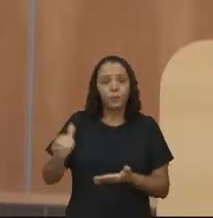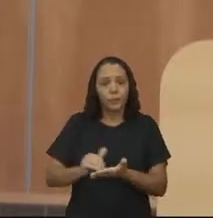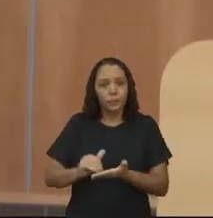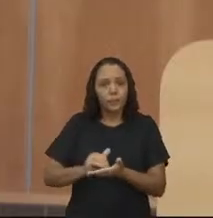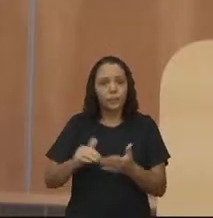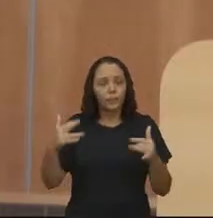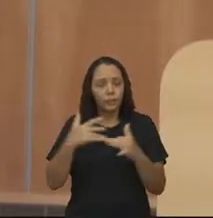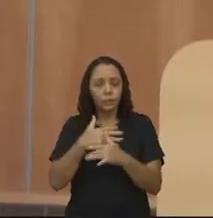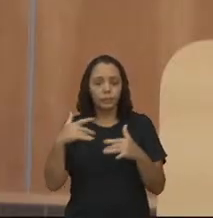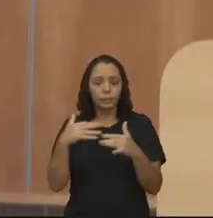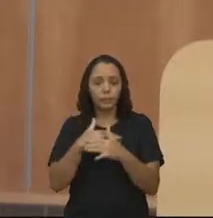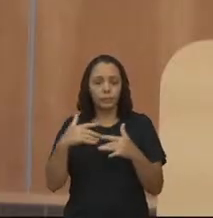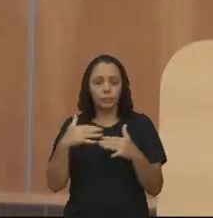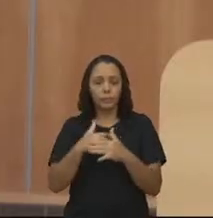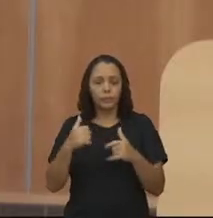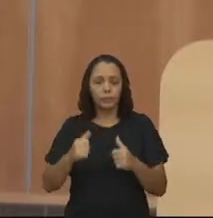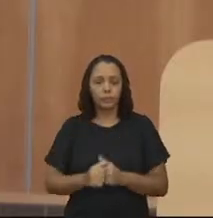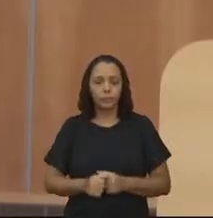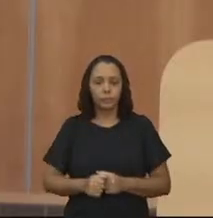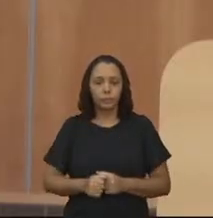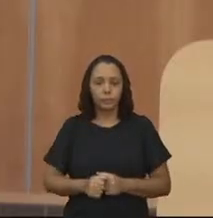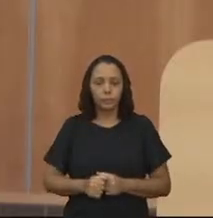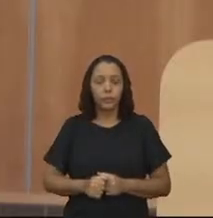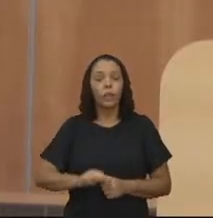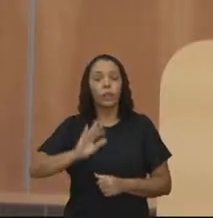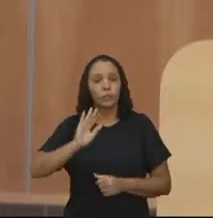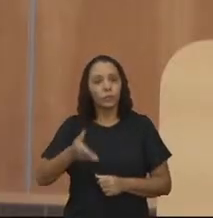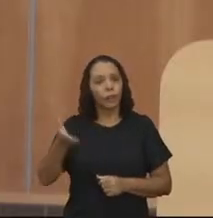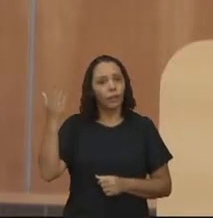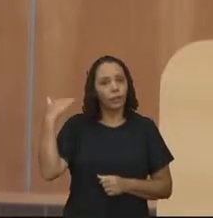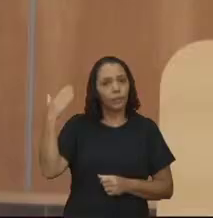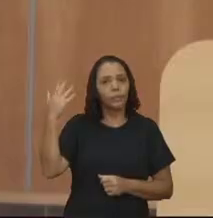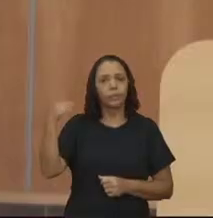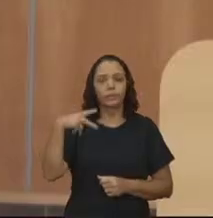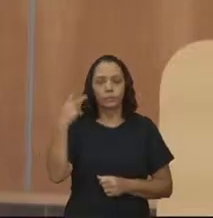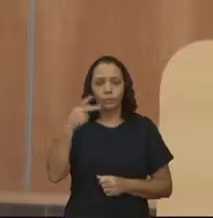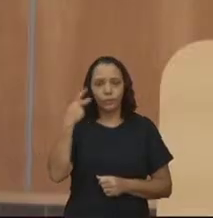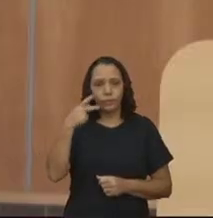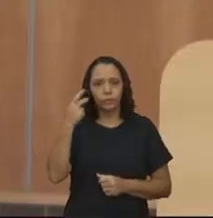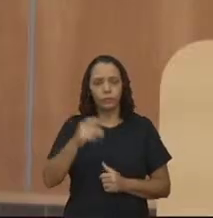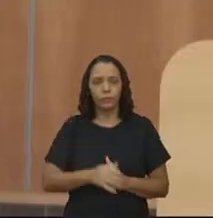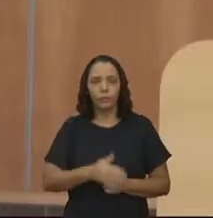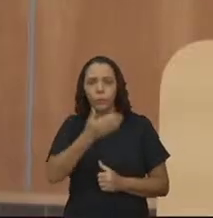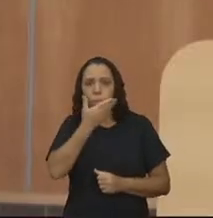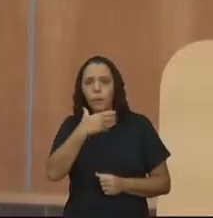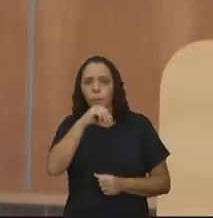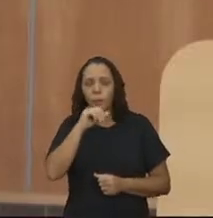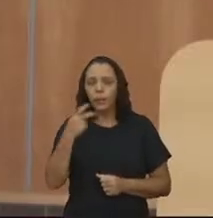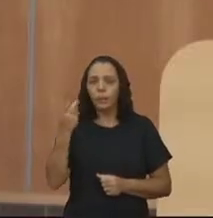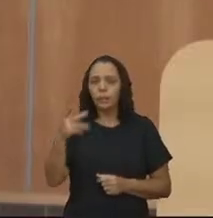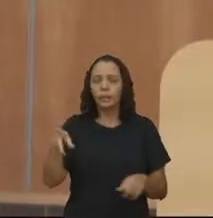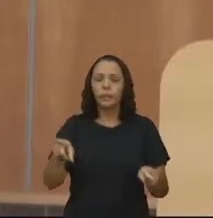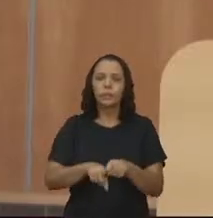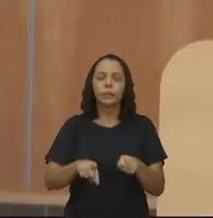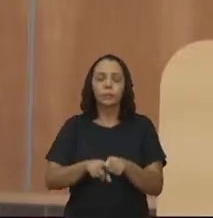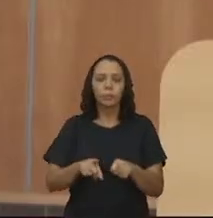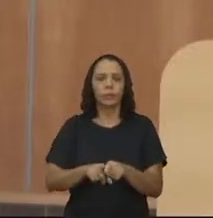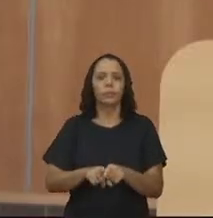urbana, passou por esta casa, o pai dele passou por essa casa aqui de